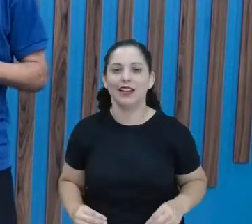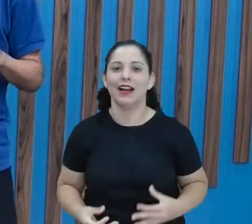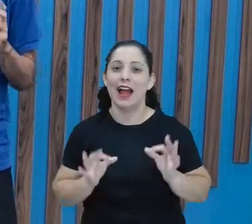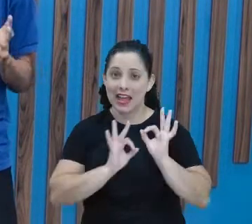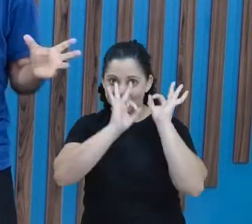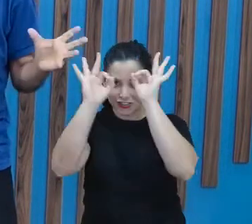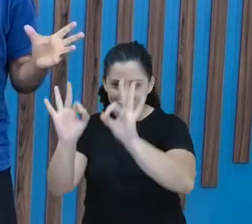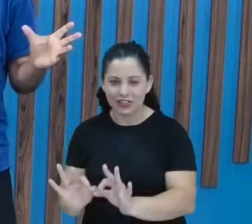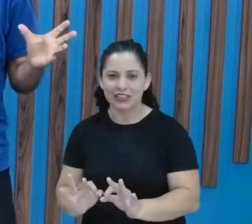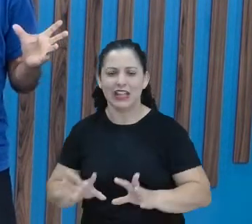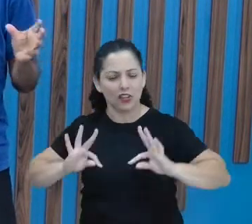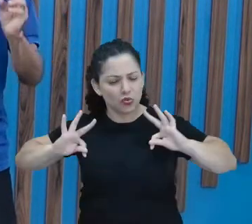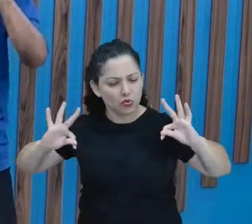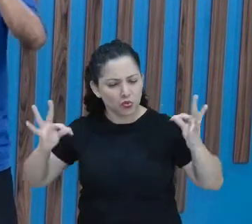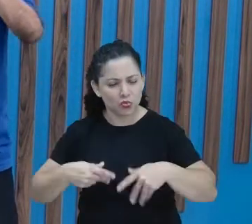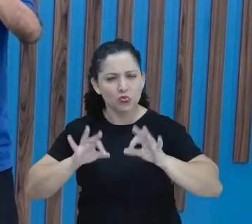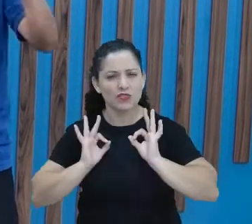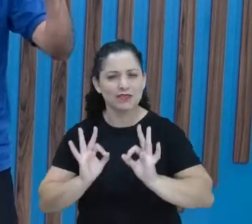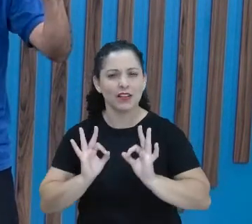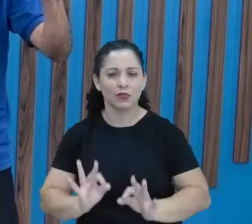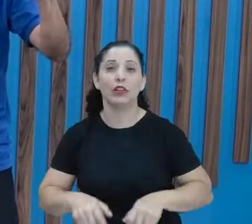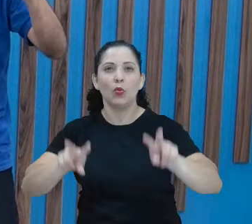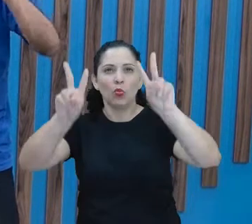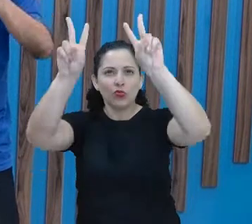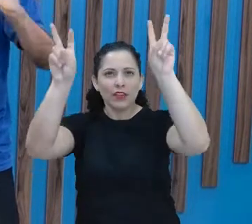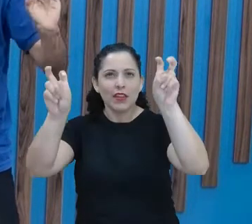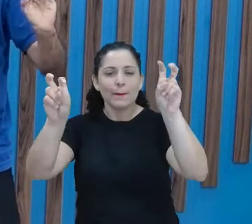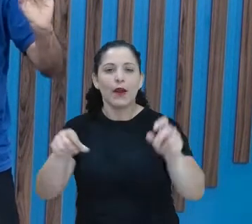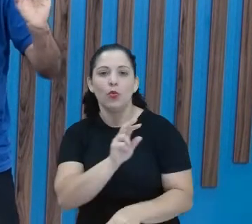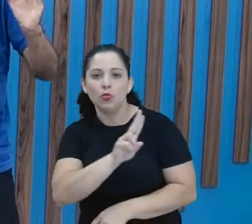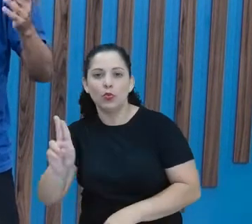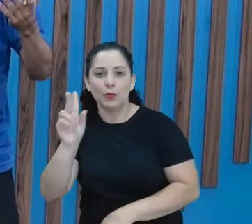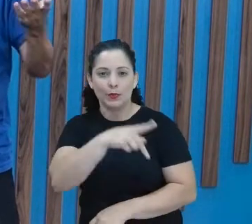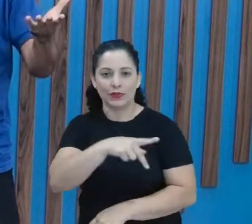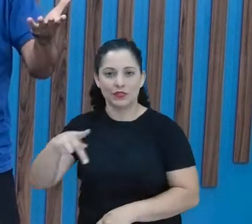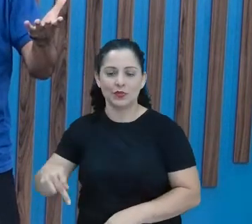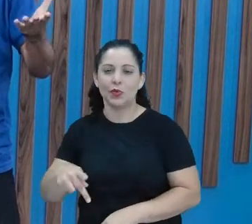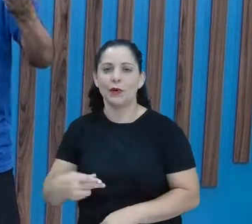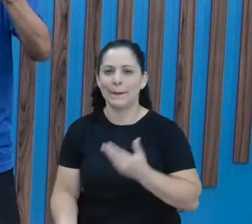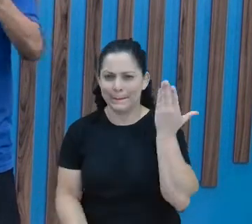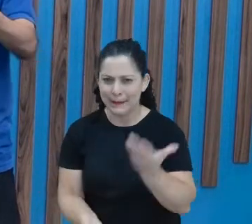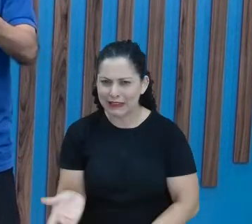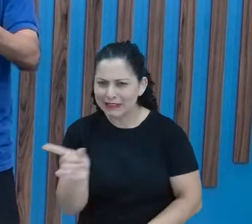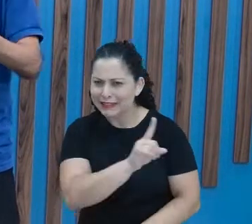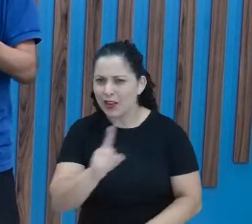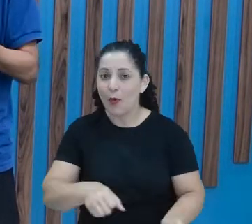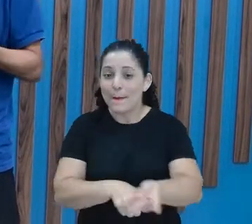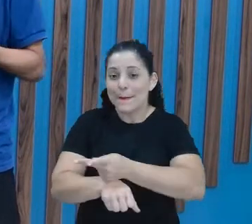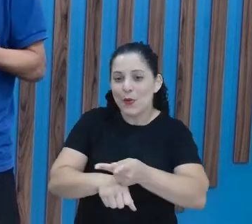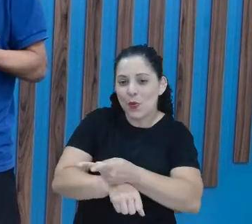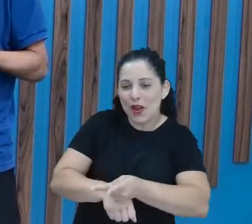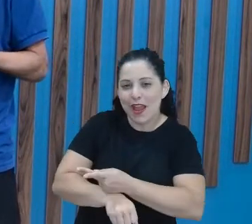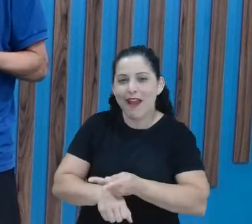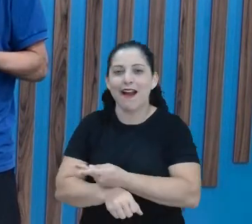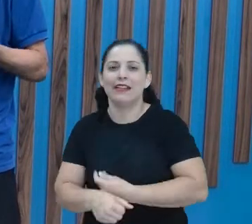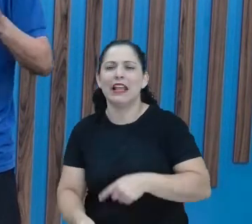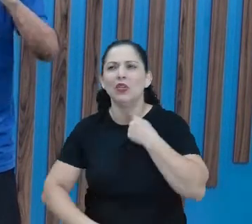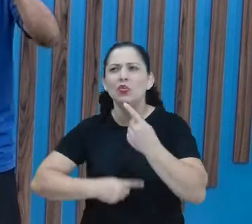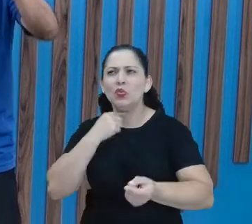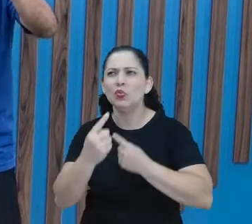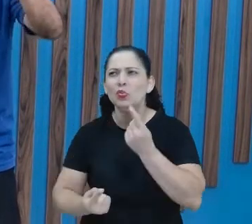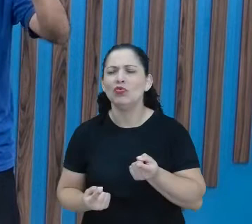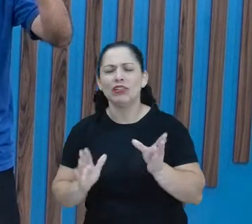YouTube. Tá tudo organizadinho. Tem o tema da aula, o nome do professor. Vai perder tempo? Corre lá, Tá com dúvida na escola?